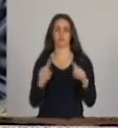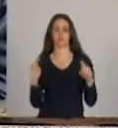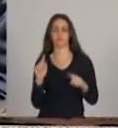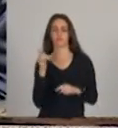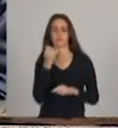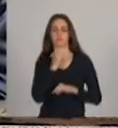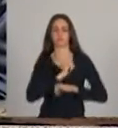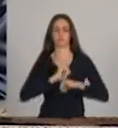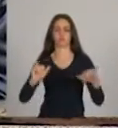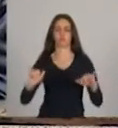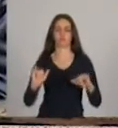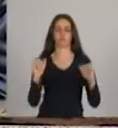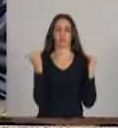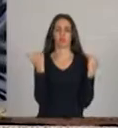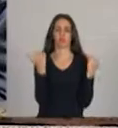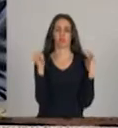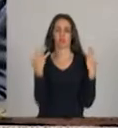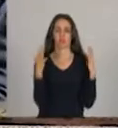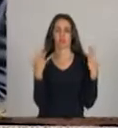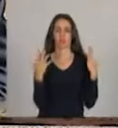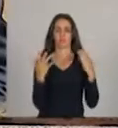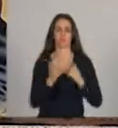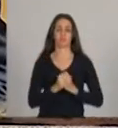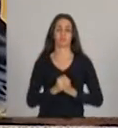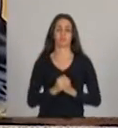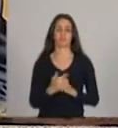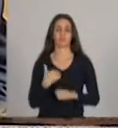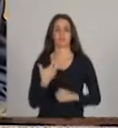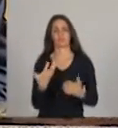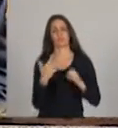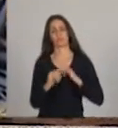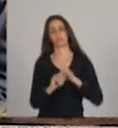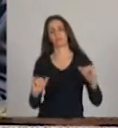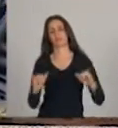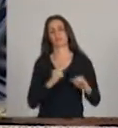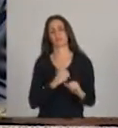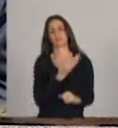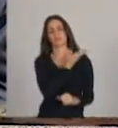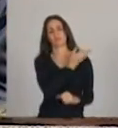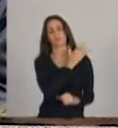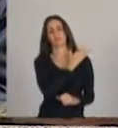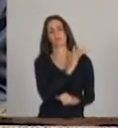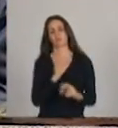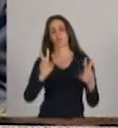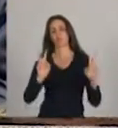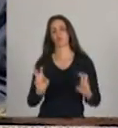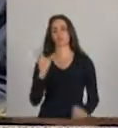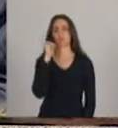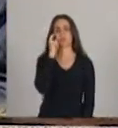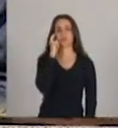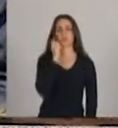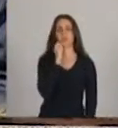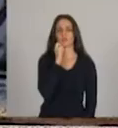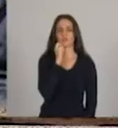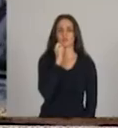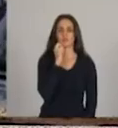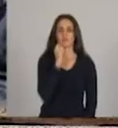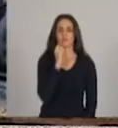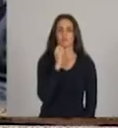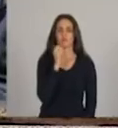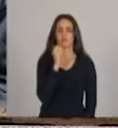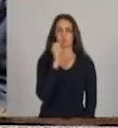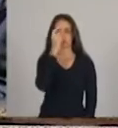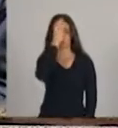falando. Parabéns pela sua fala. Mas eu quero dizer também o preconceito de adoção com os filhos